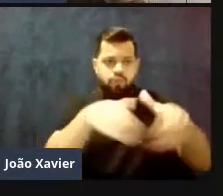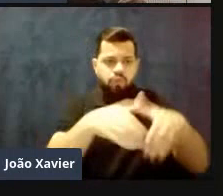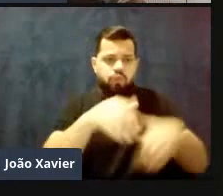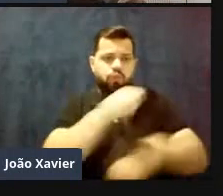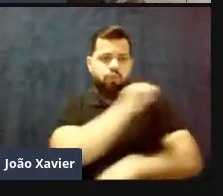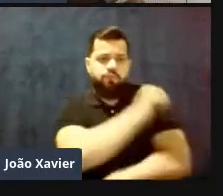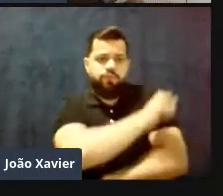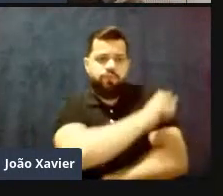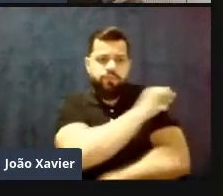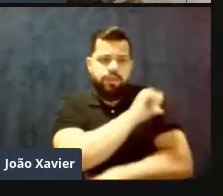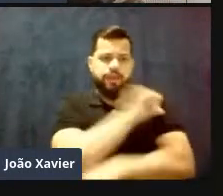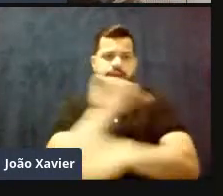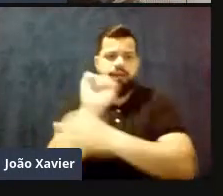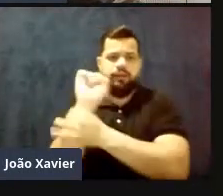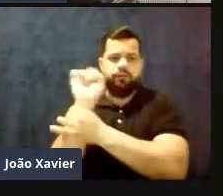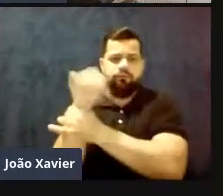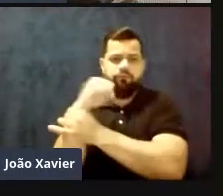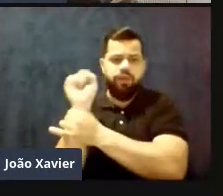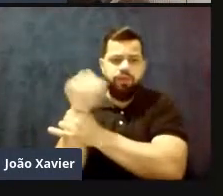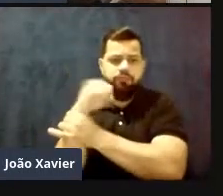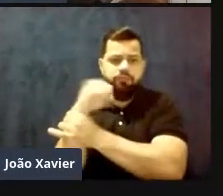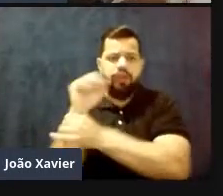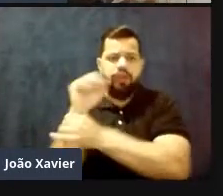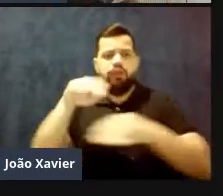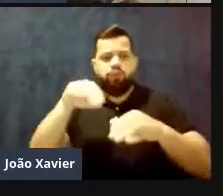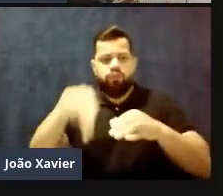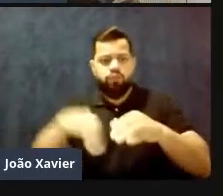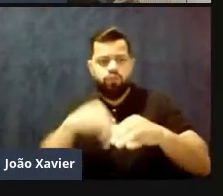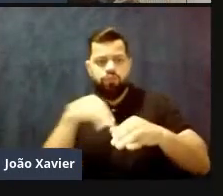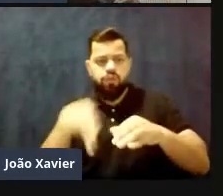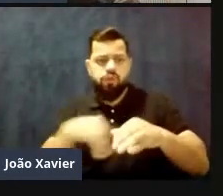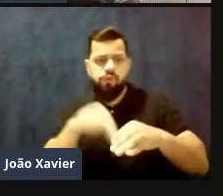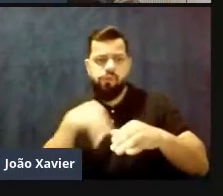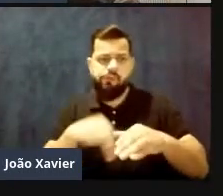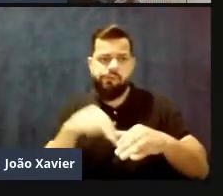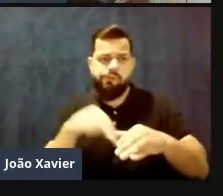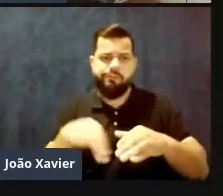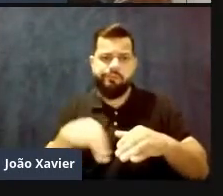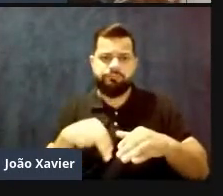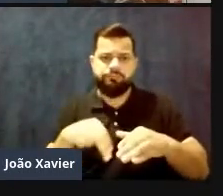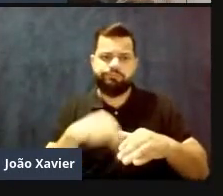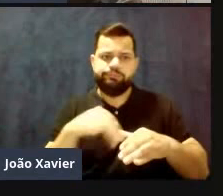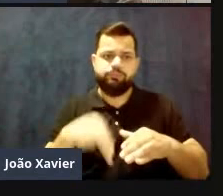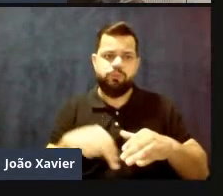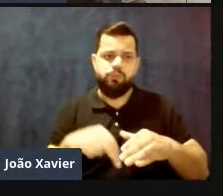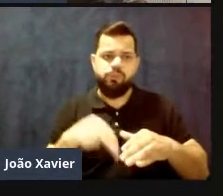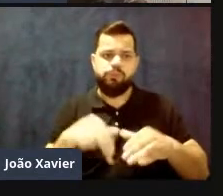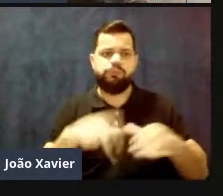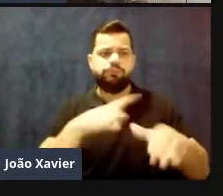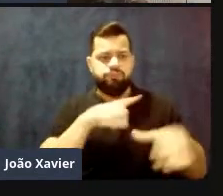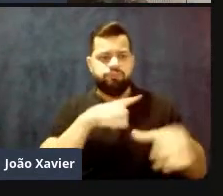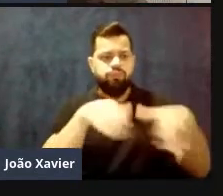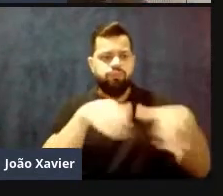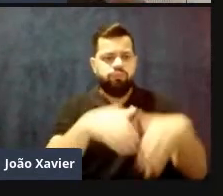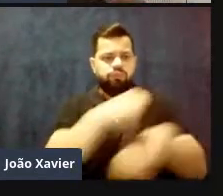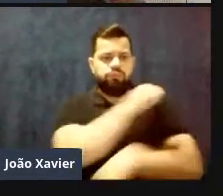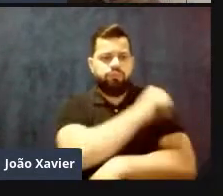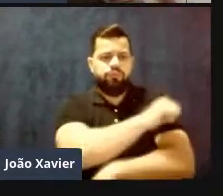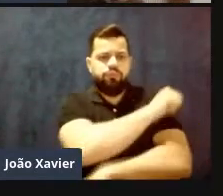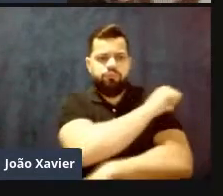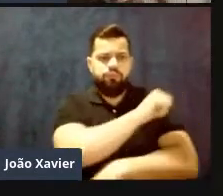de nutrição, é composta unicamente por mim, o nosso corpo técnico de enfermagem, o pessoal de radiologia, a equipe médica,